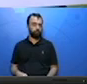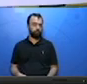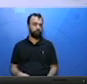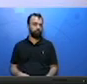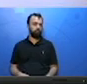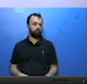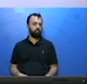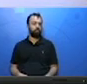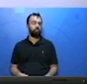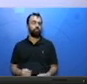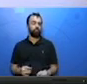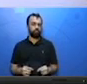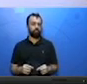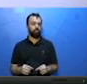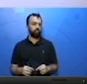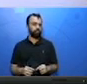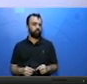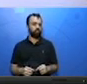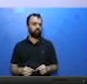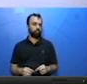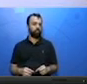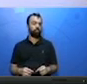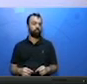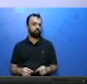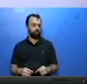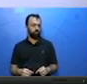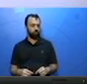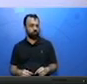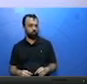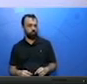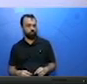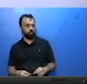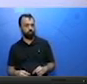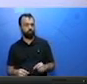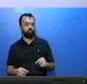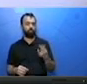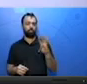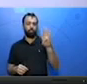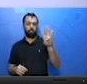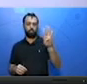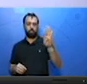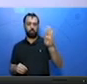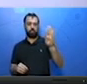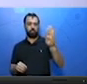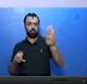Agora vamos pegar a distância do ponto B até o C, que é esse daqui.